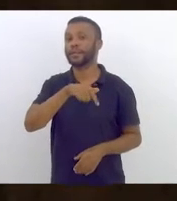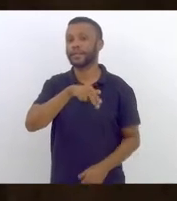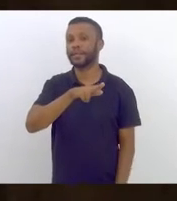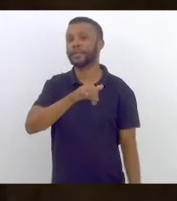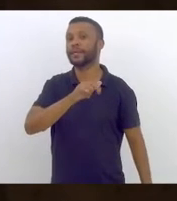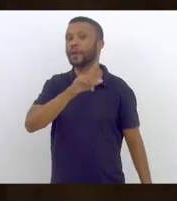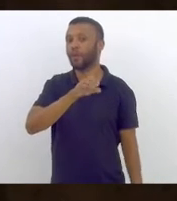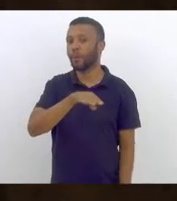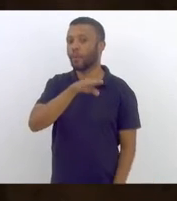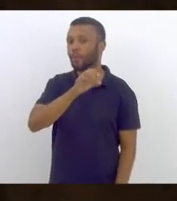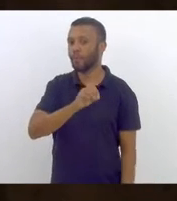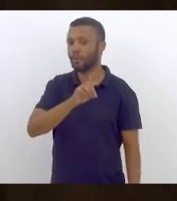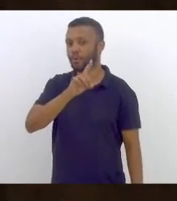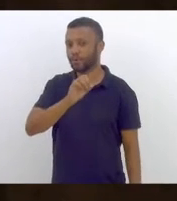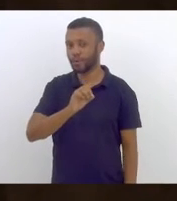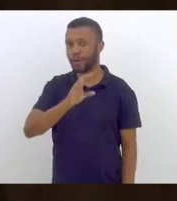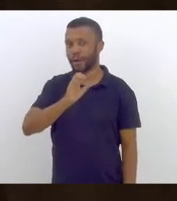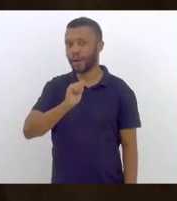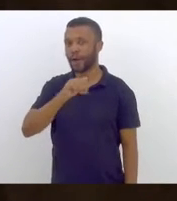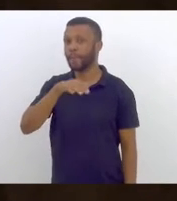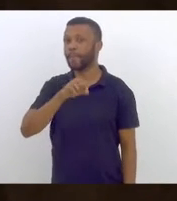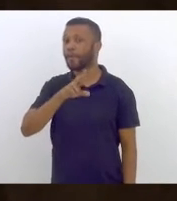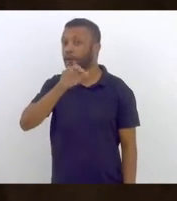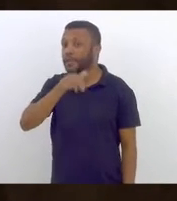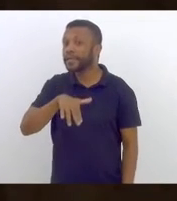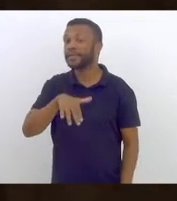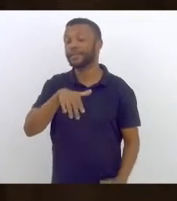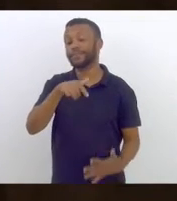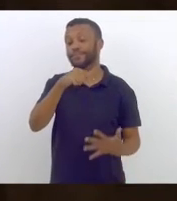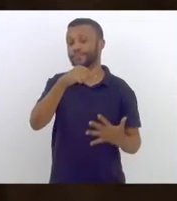providências. O parecer é pela